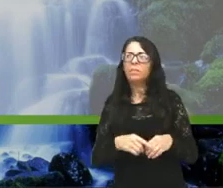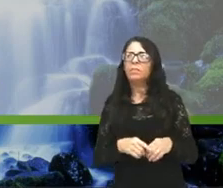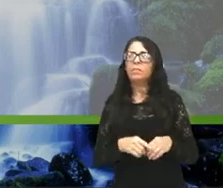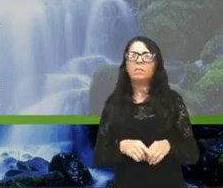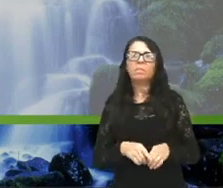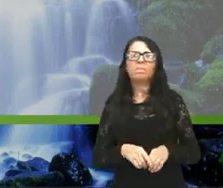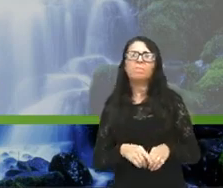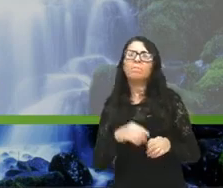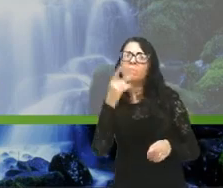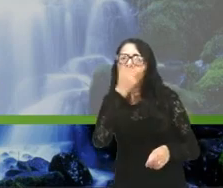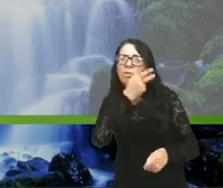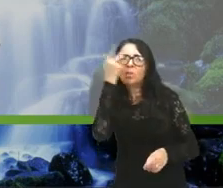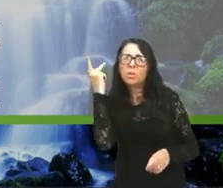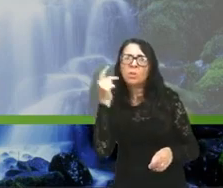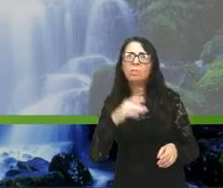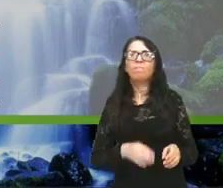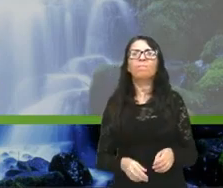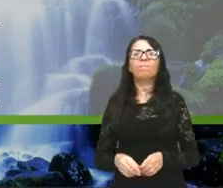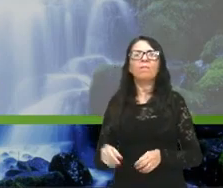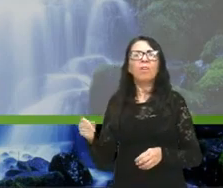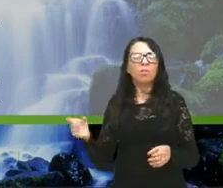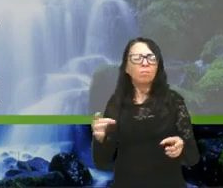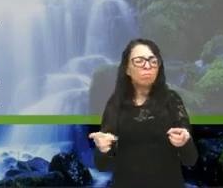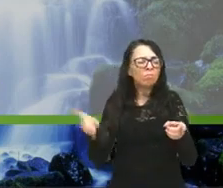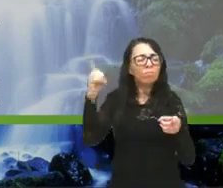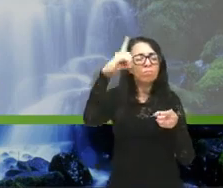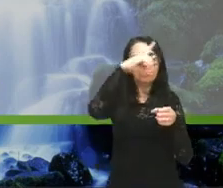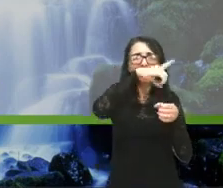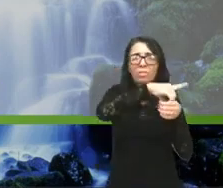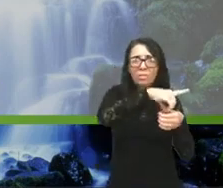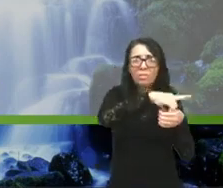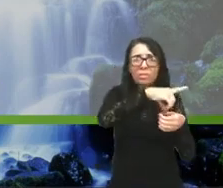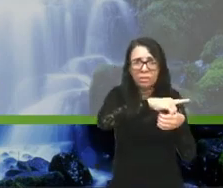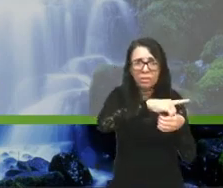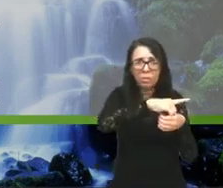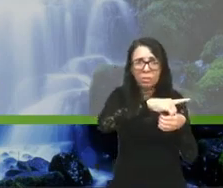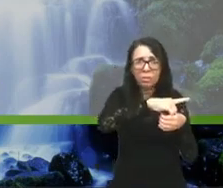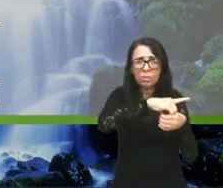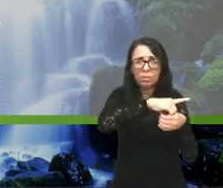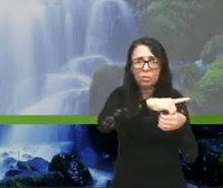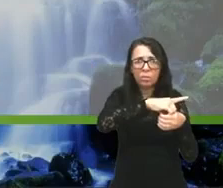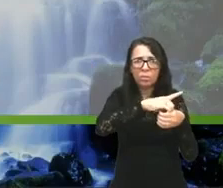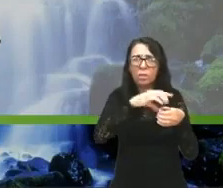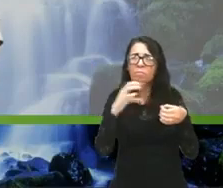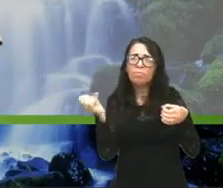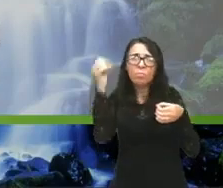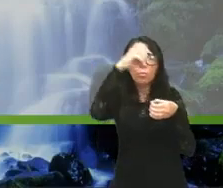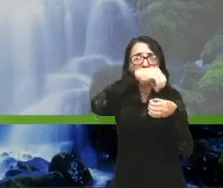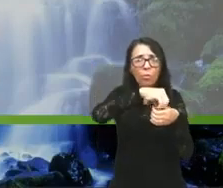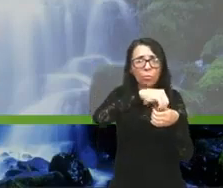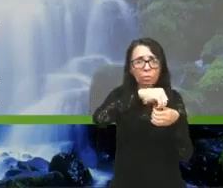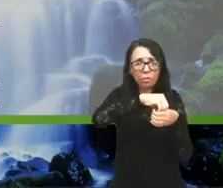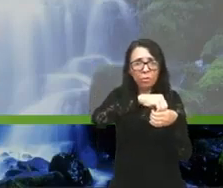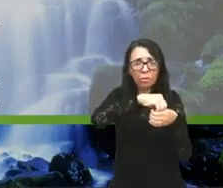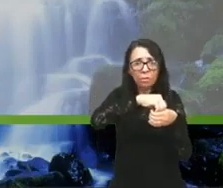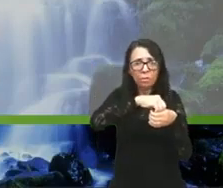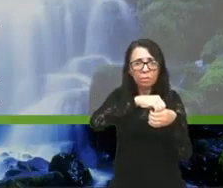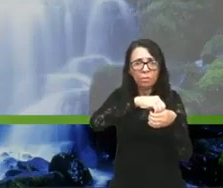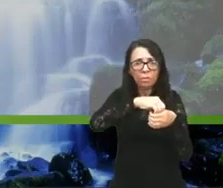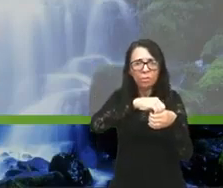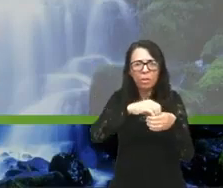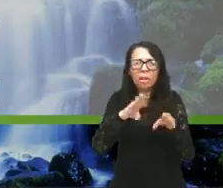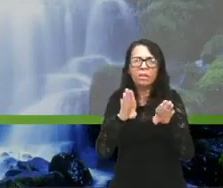que negam, como se estivessem dizendo que não tem nenhum rendimento, por isso não contribuem. Nós estamos vivendo, sim, um